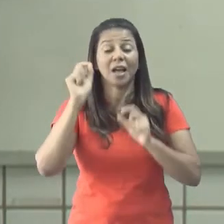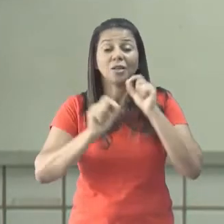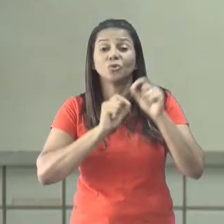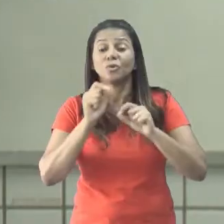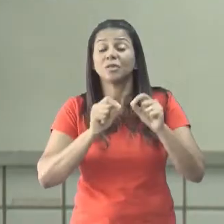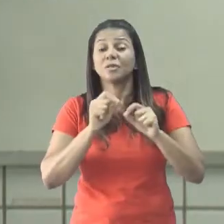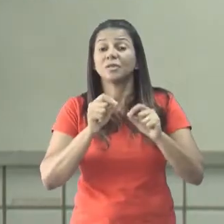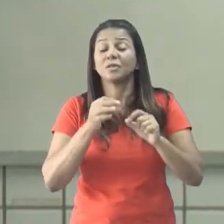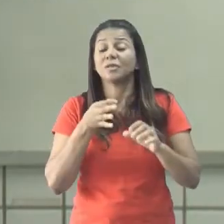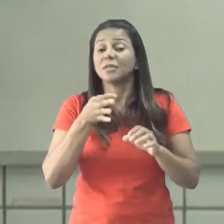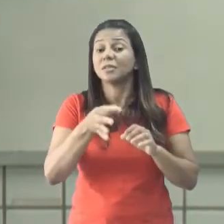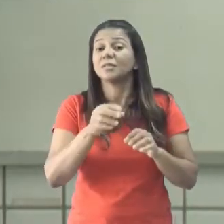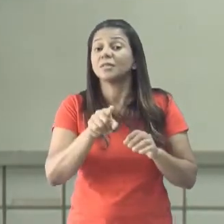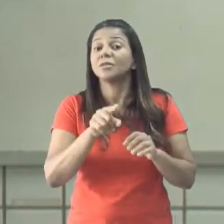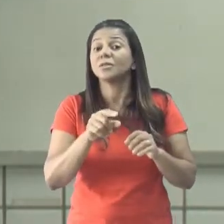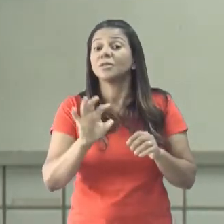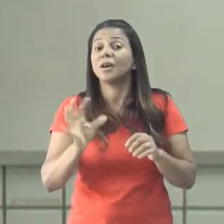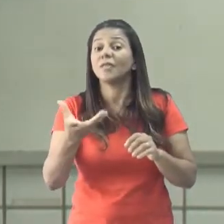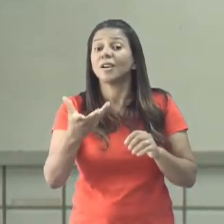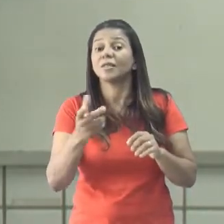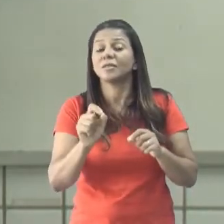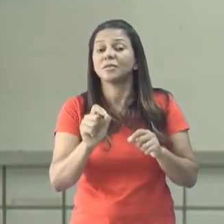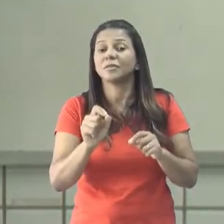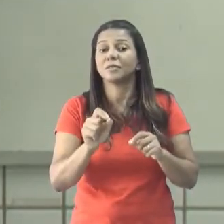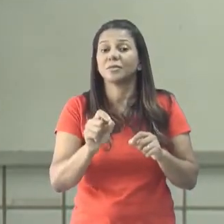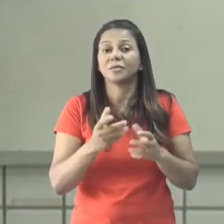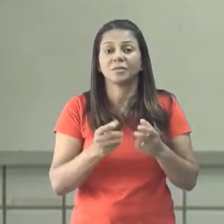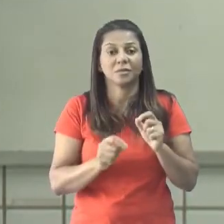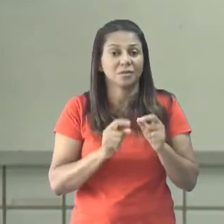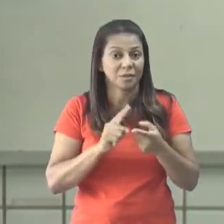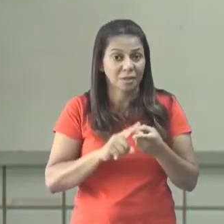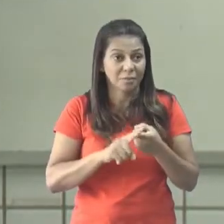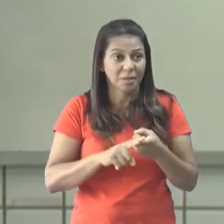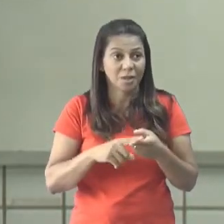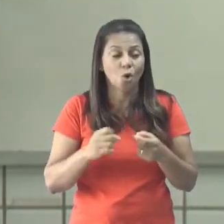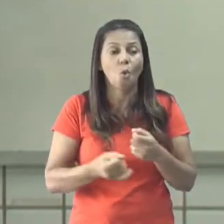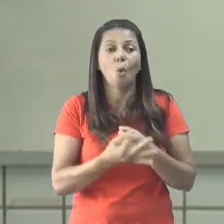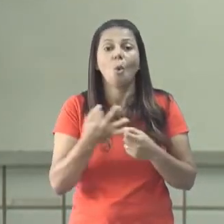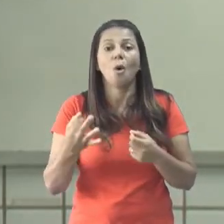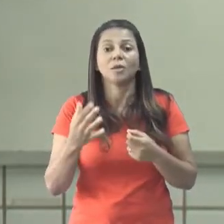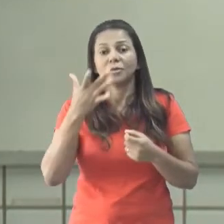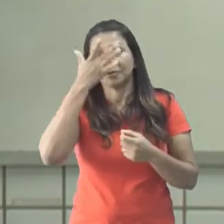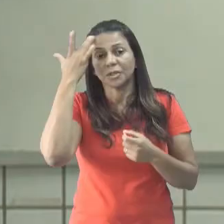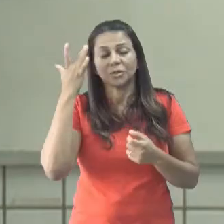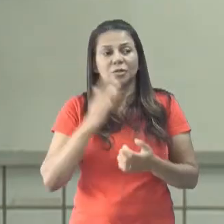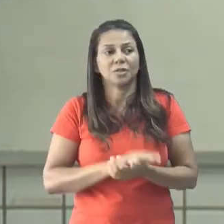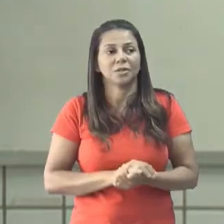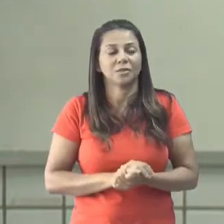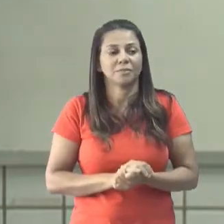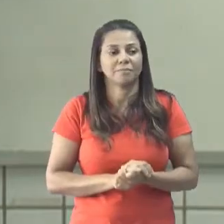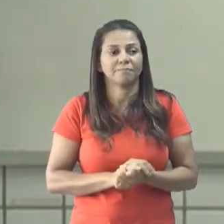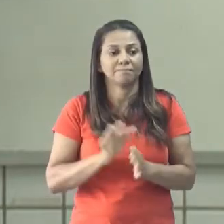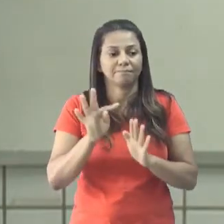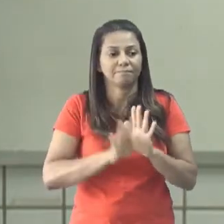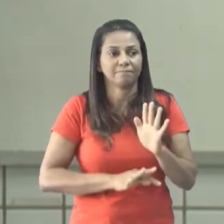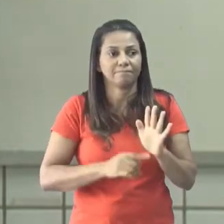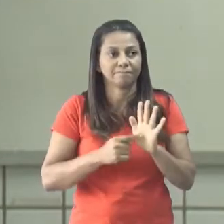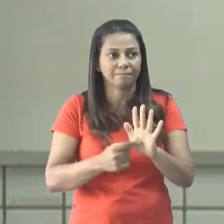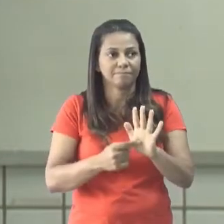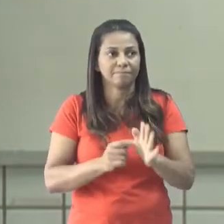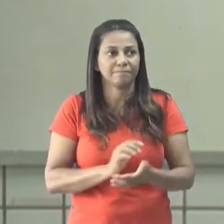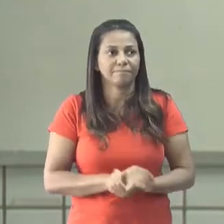para você do que vai contar na cena e de quais personagens estarão presentes. Agora vamos ver o texto.